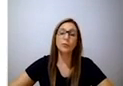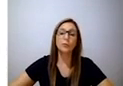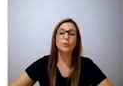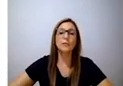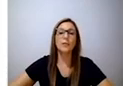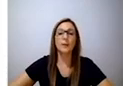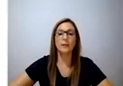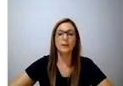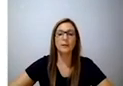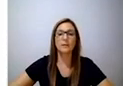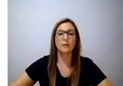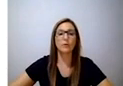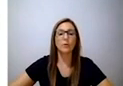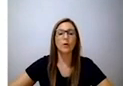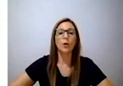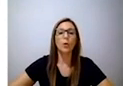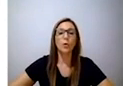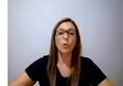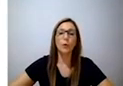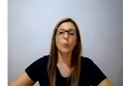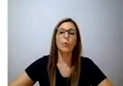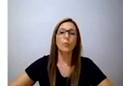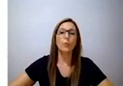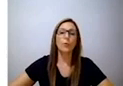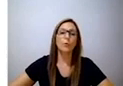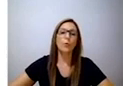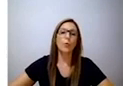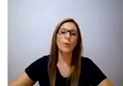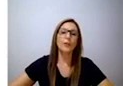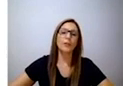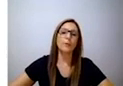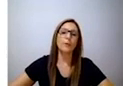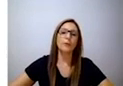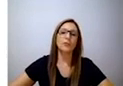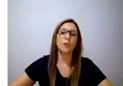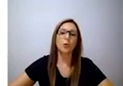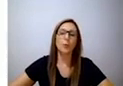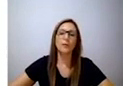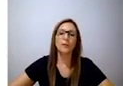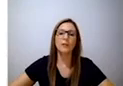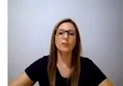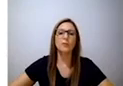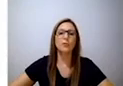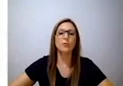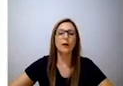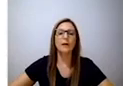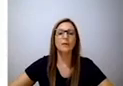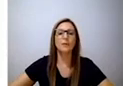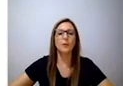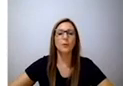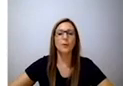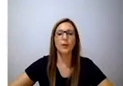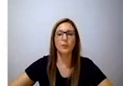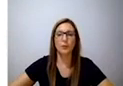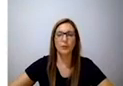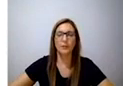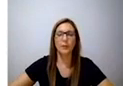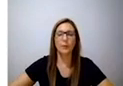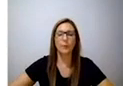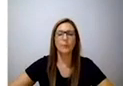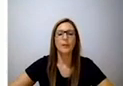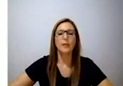íntimo, sem penetração, ou por compartilhamento de roupas íntimas, toalhas, pelo beijo, por